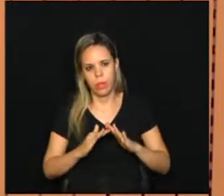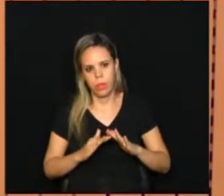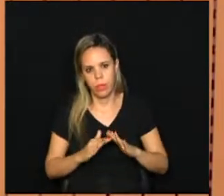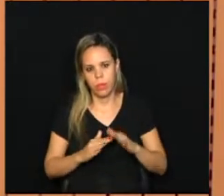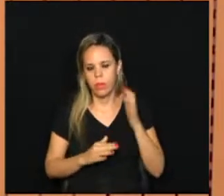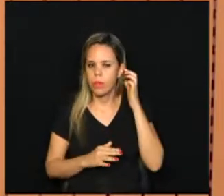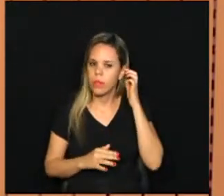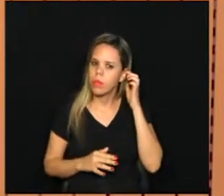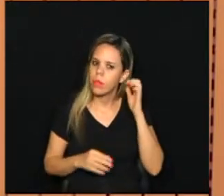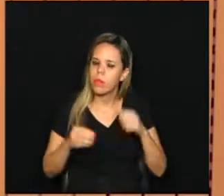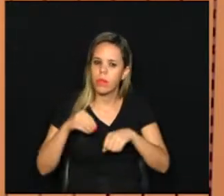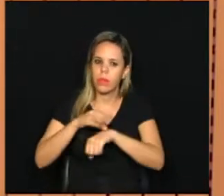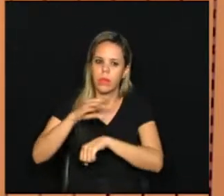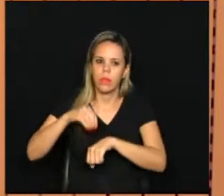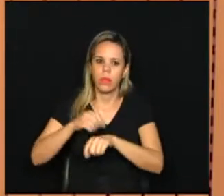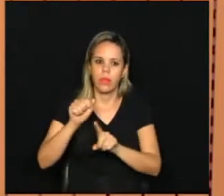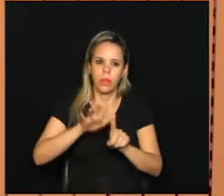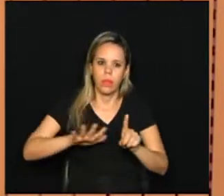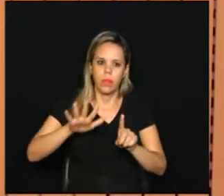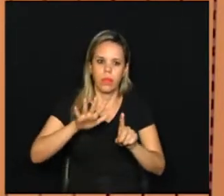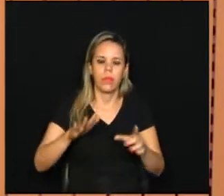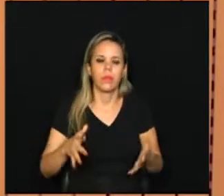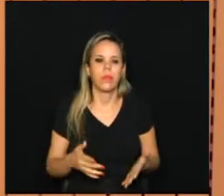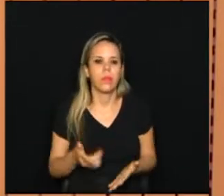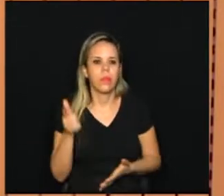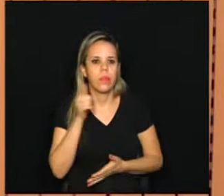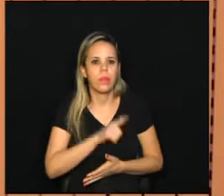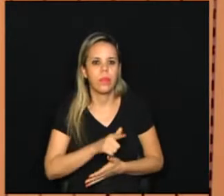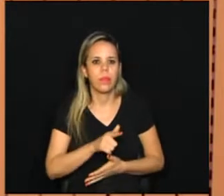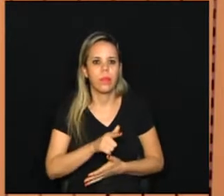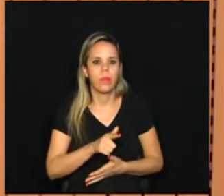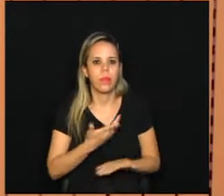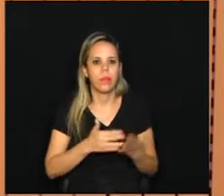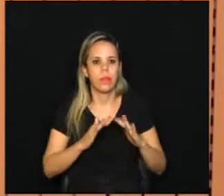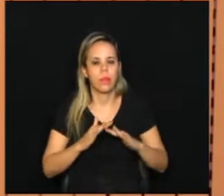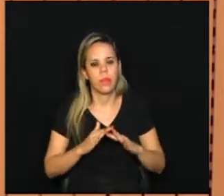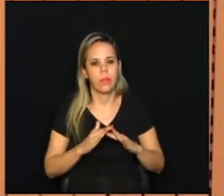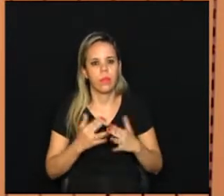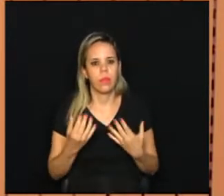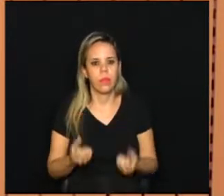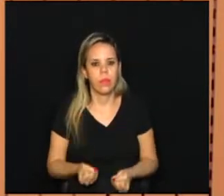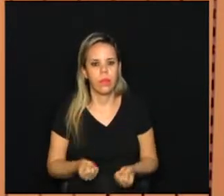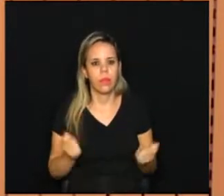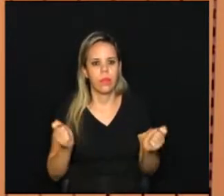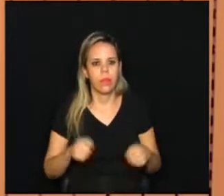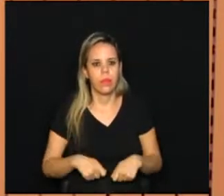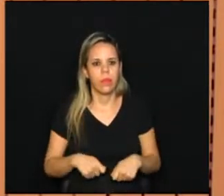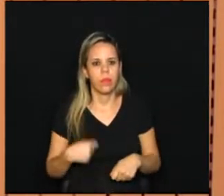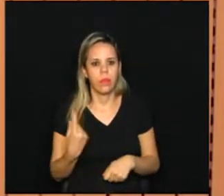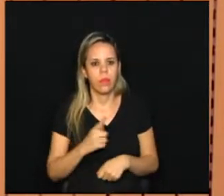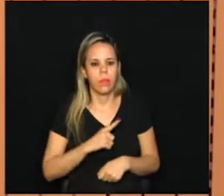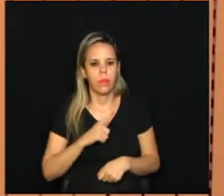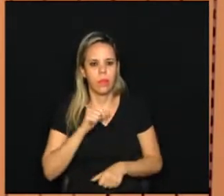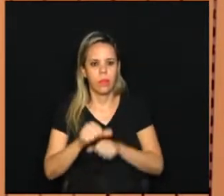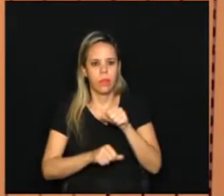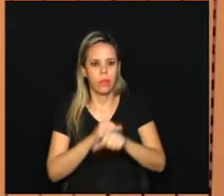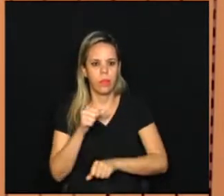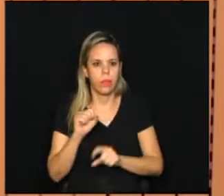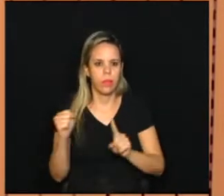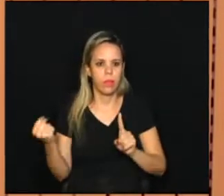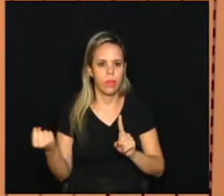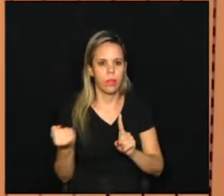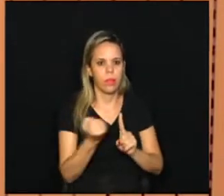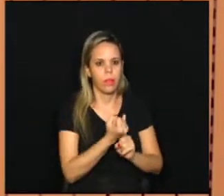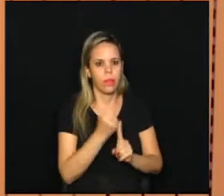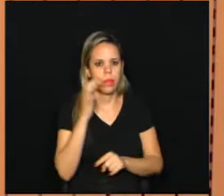fato, reproduza a sociedade, que a gente consiga ter um ambiente escolar acolhedor o suficiente para que a gente tenha uma mudança social